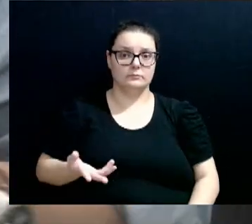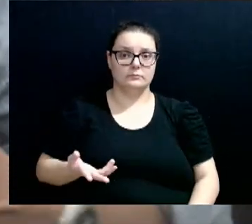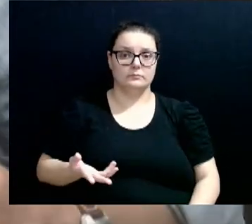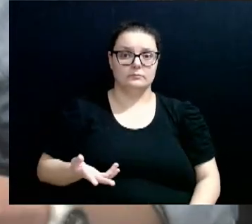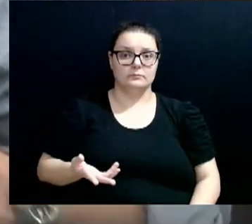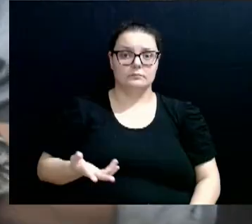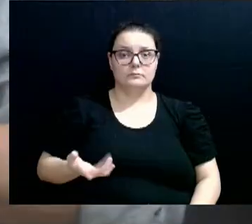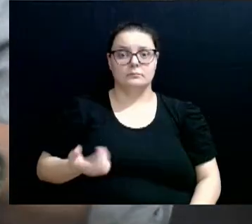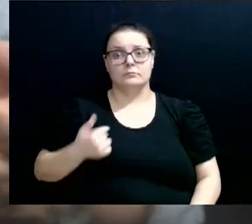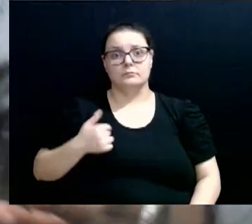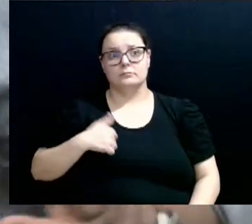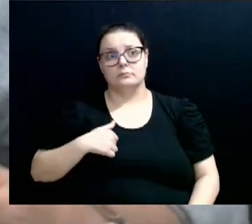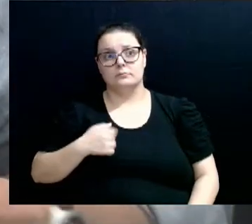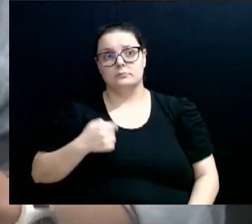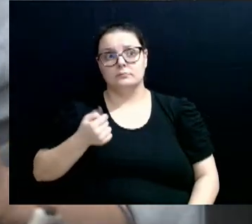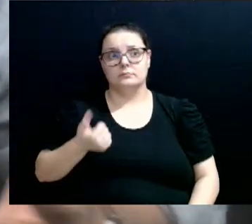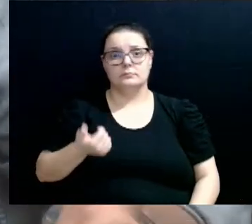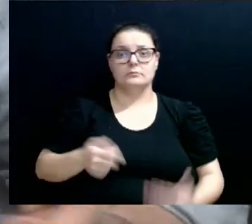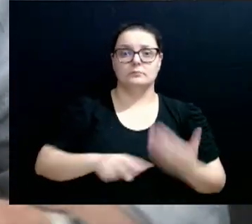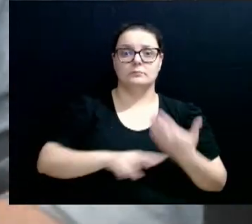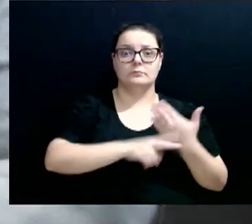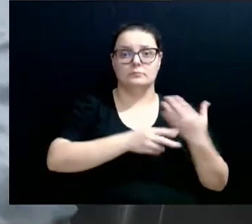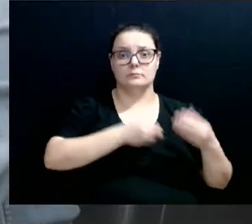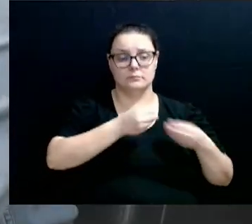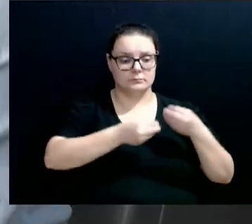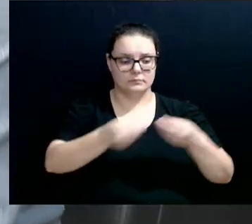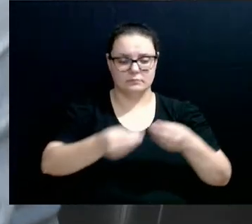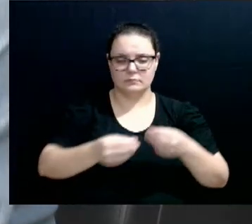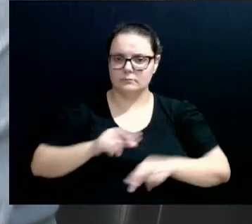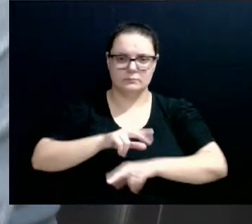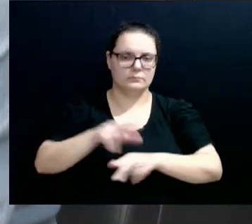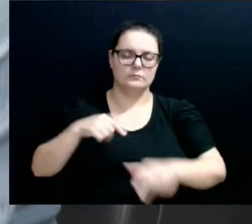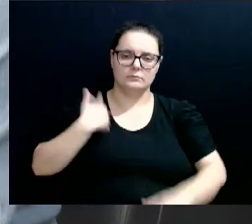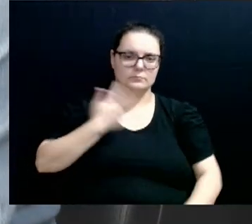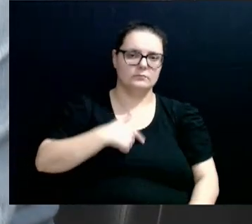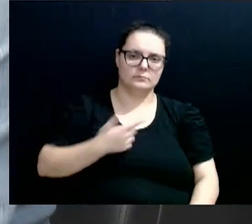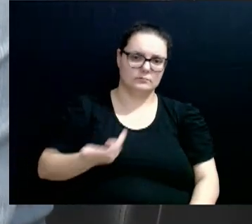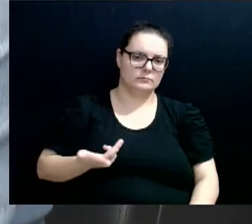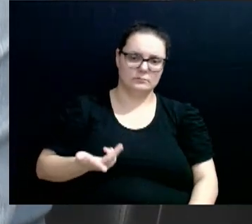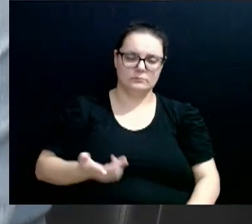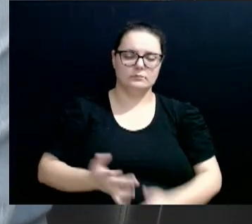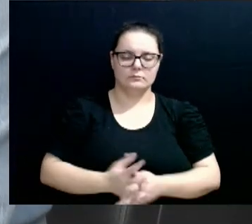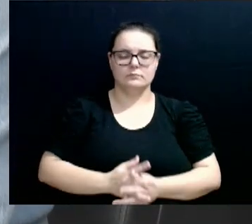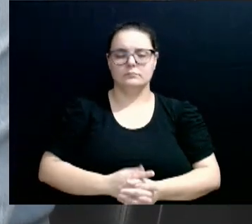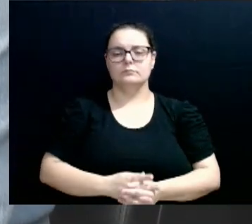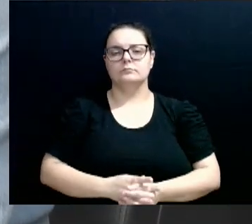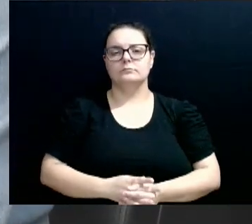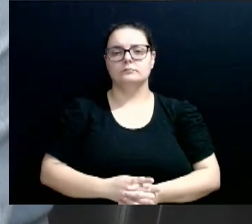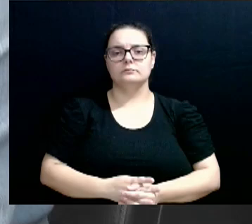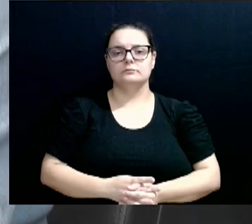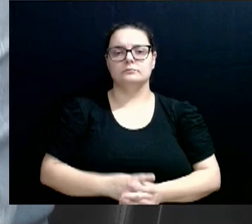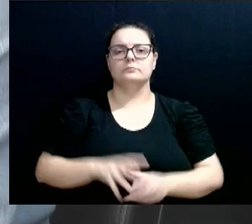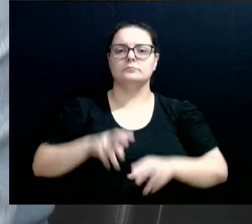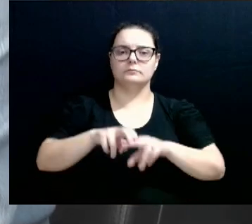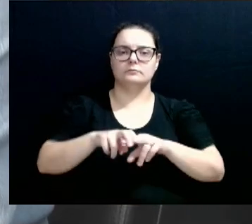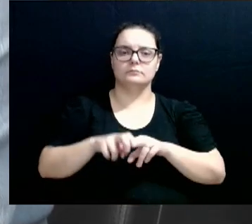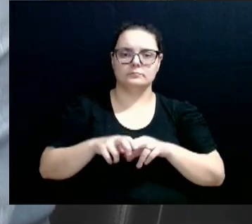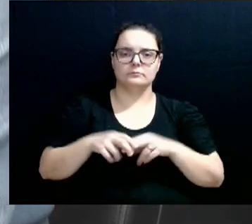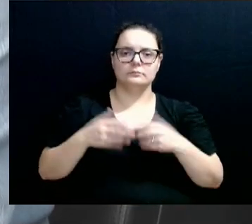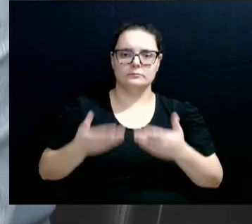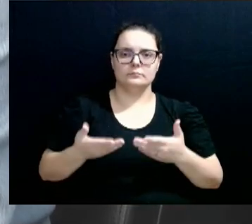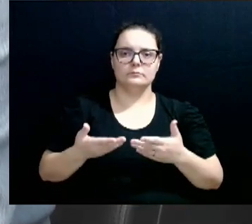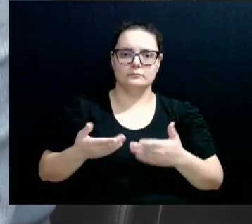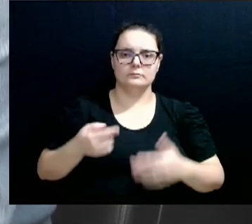fruto dessa contradição. Acho que como vários de nós somos, né? Então, por isso que eu acabei indo para a educação,